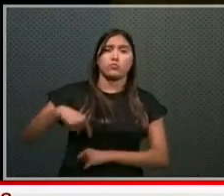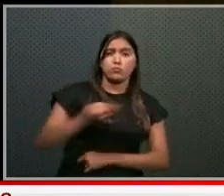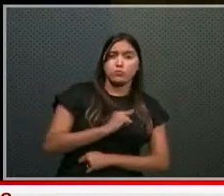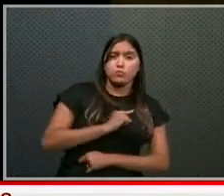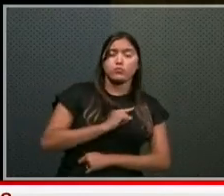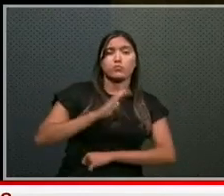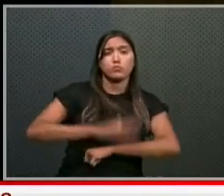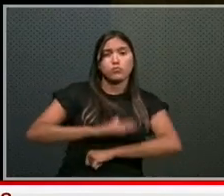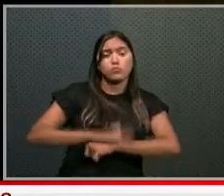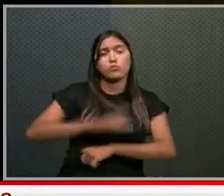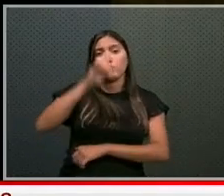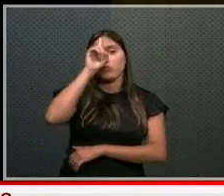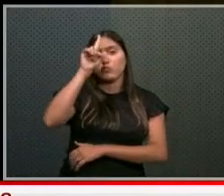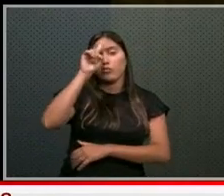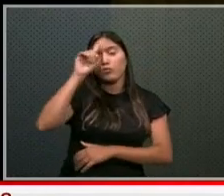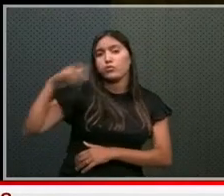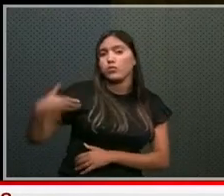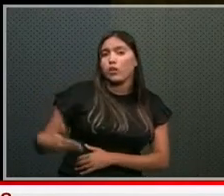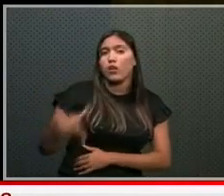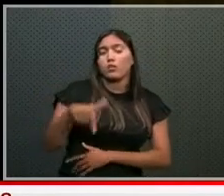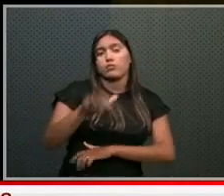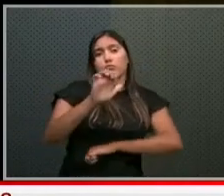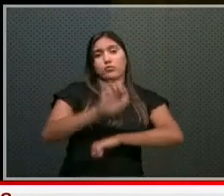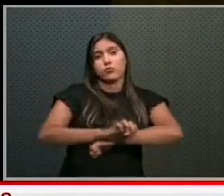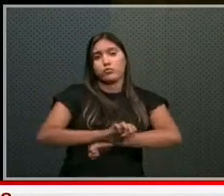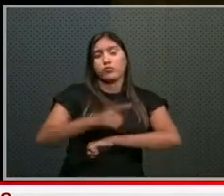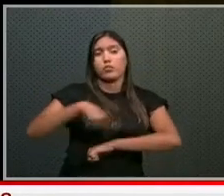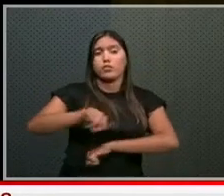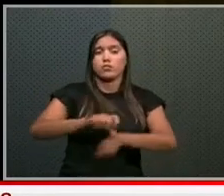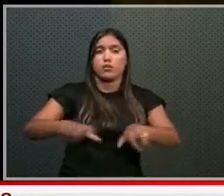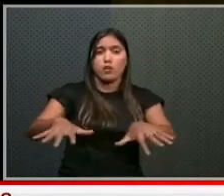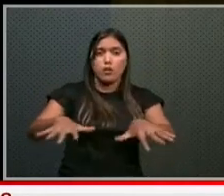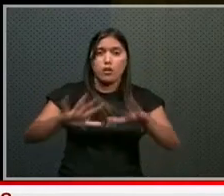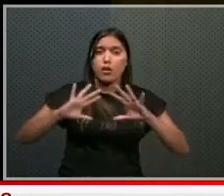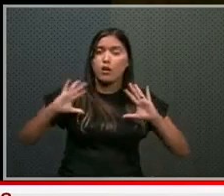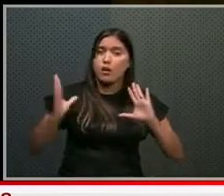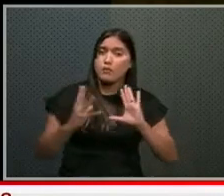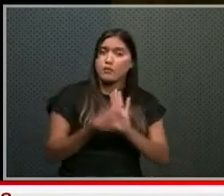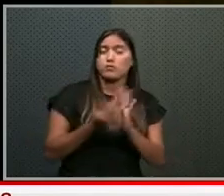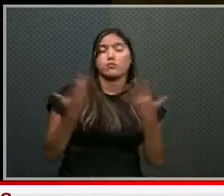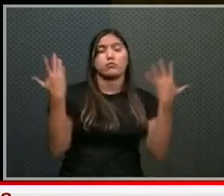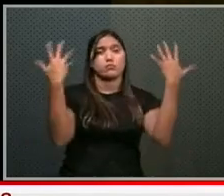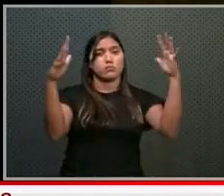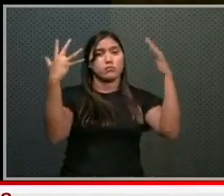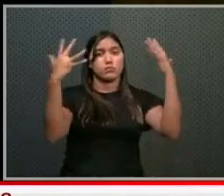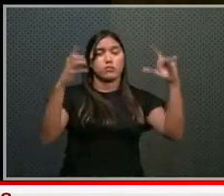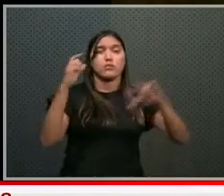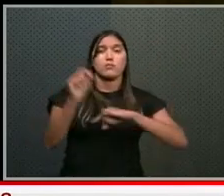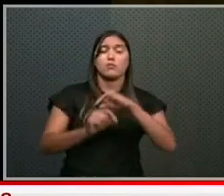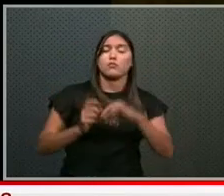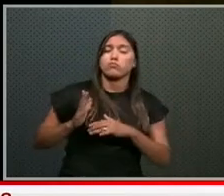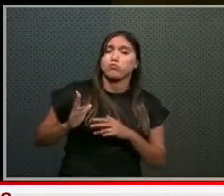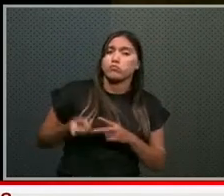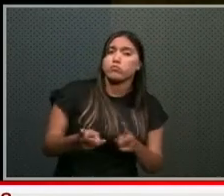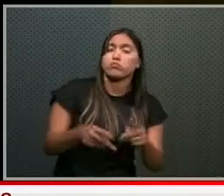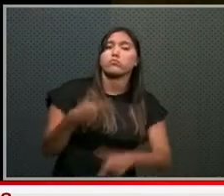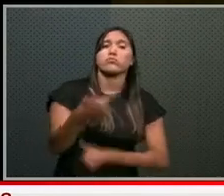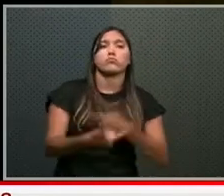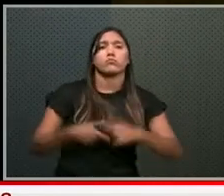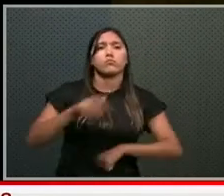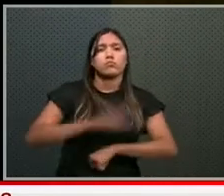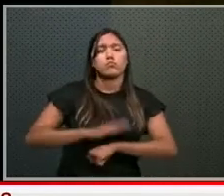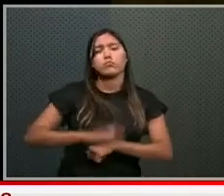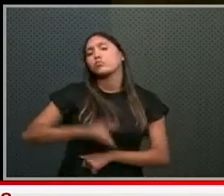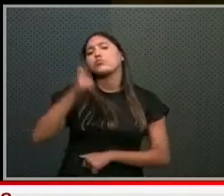nosso dia a dia aqui no nosso estado aqui na nossa Amazônia e parabéns e vamos em frente e vamos continuar